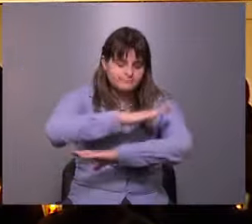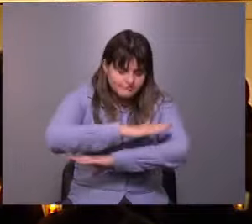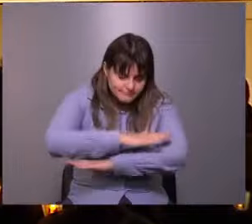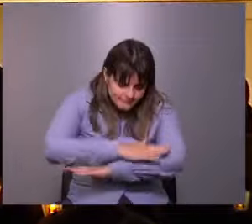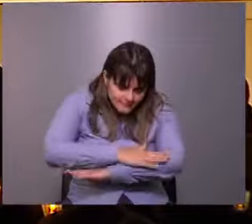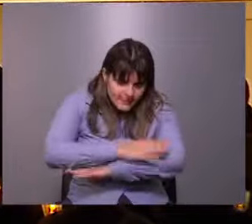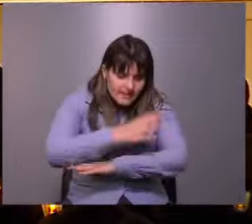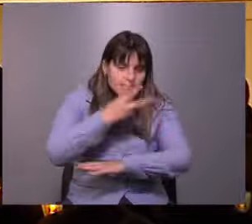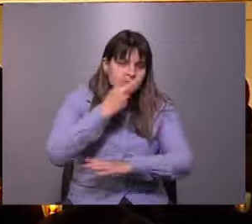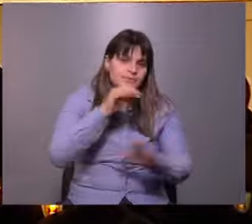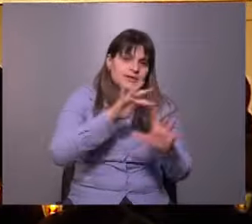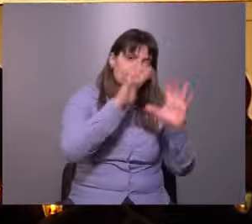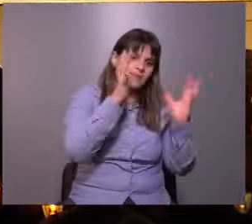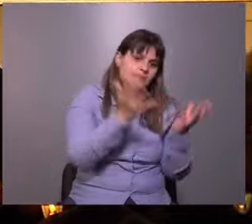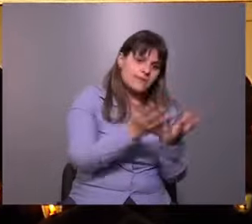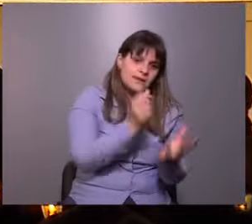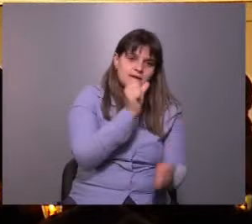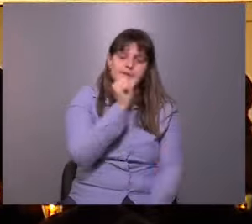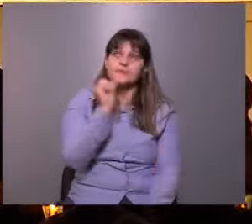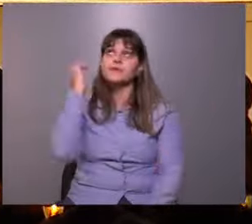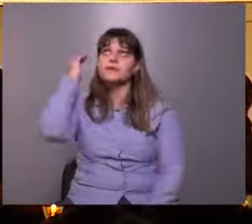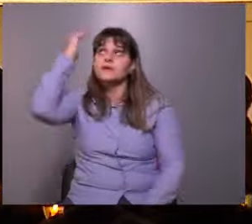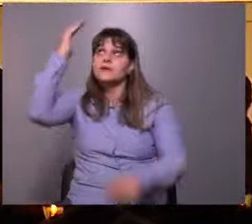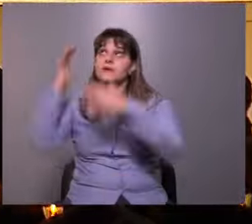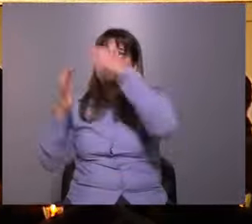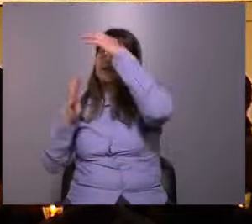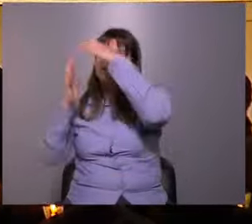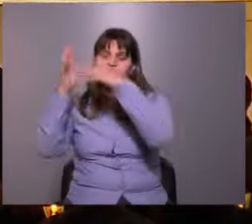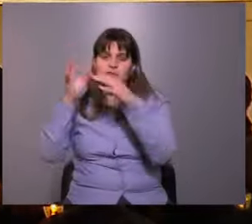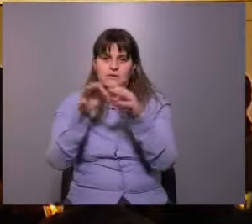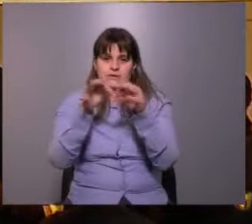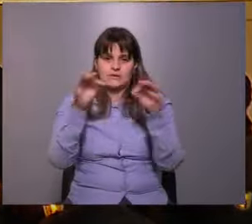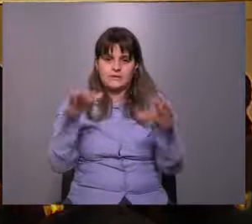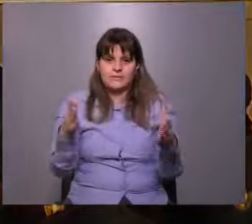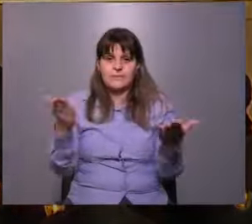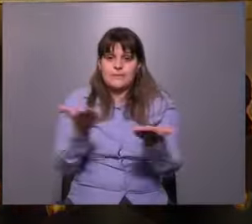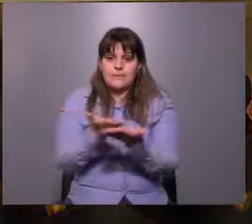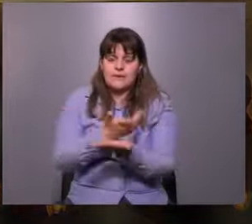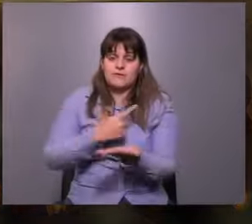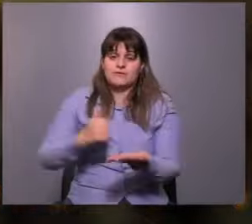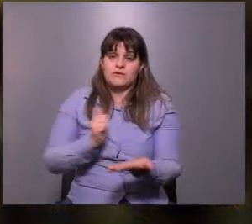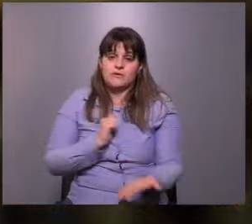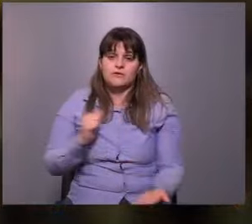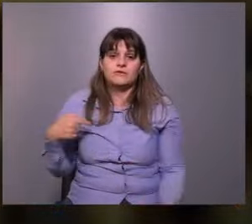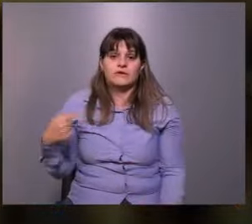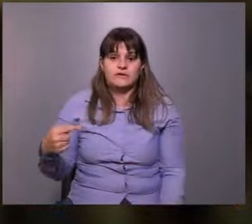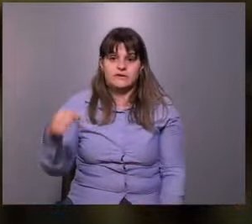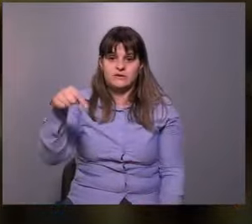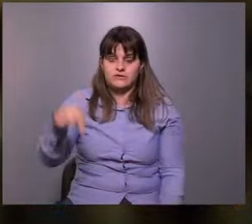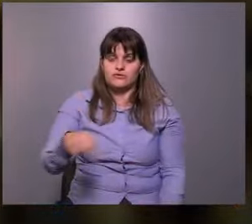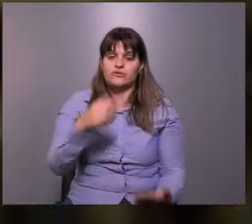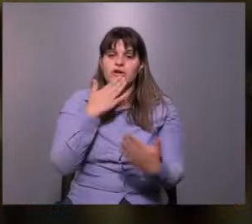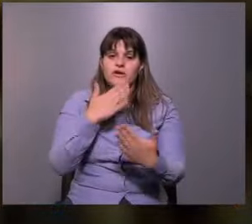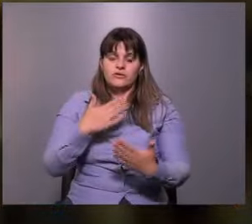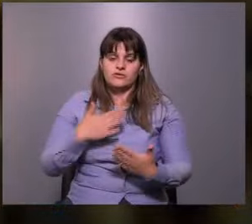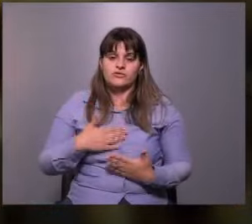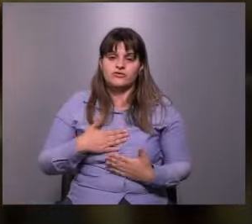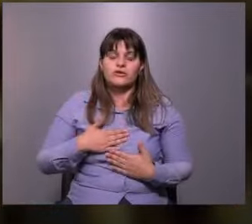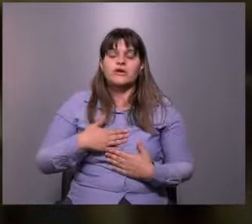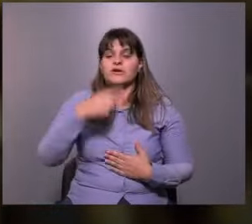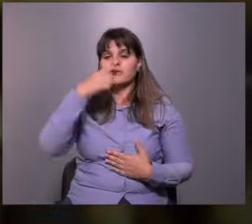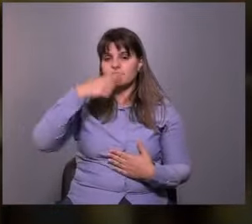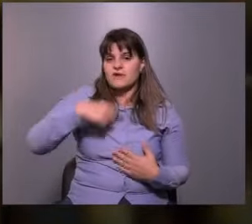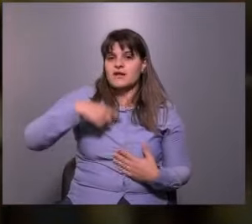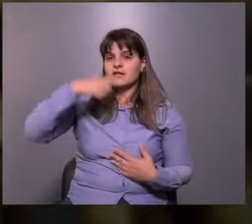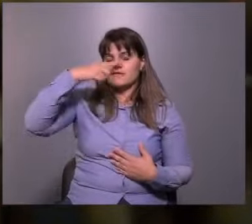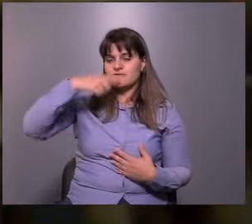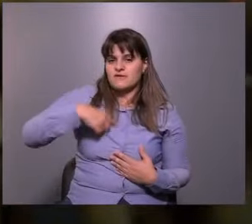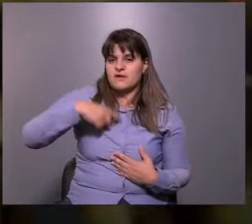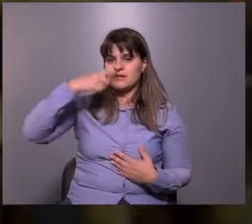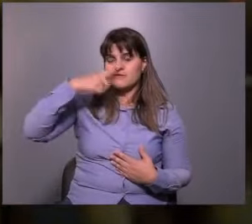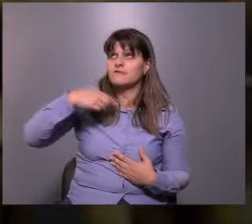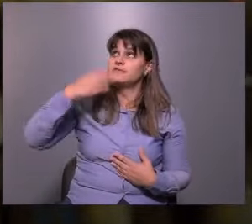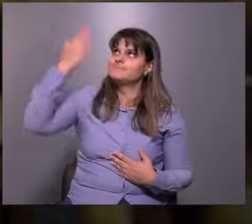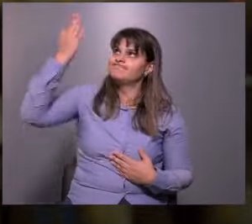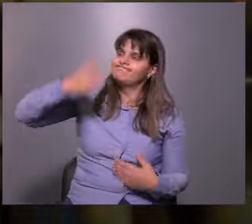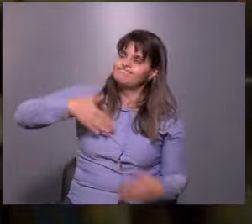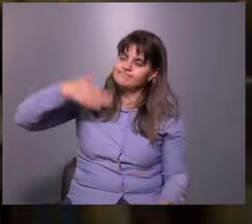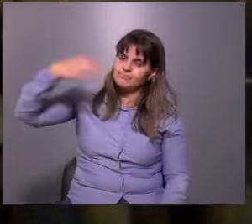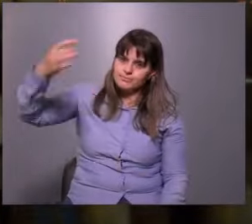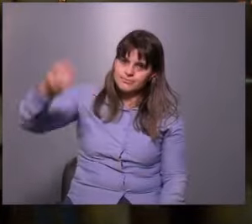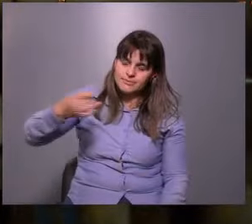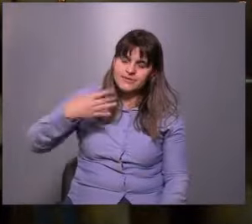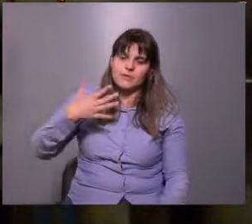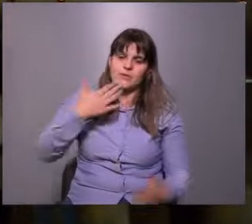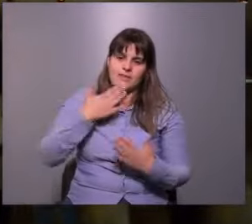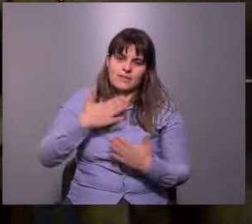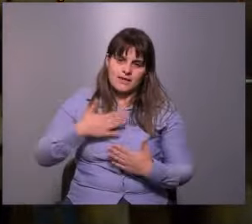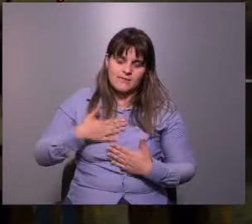Esta dezena será recitada em português. Pai nosso, que estais nos céus, santificado seja o